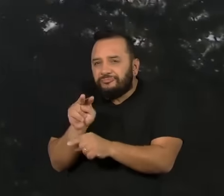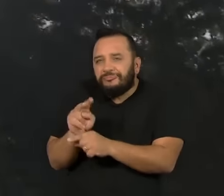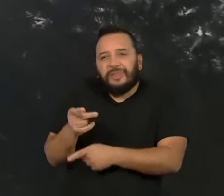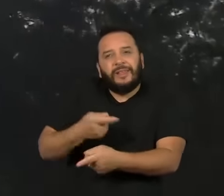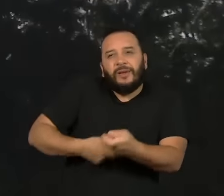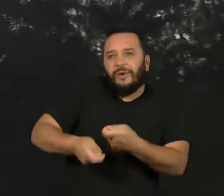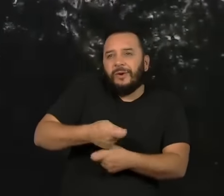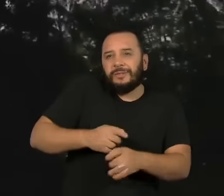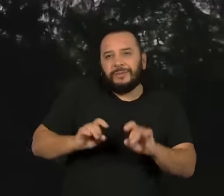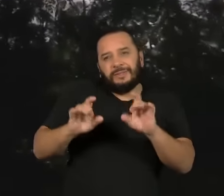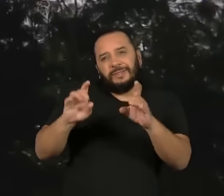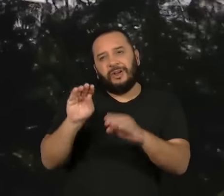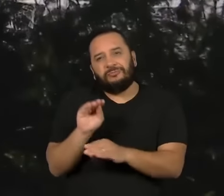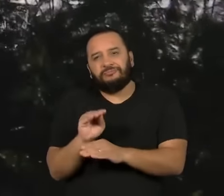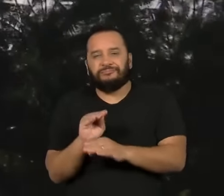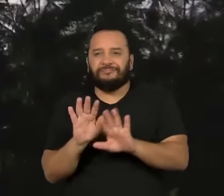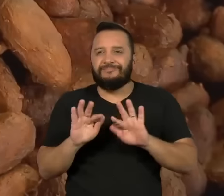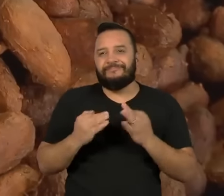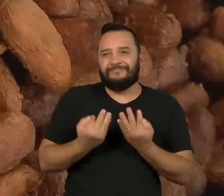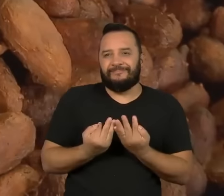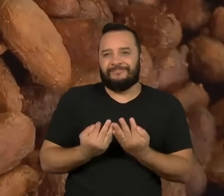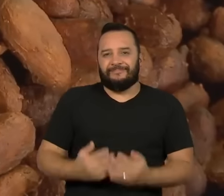né?